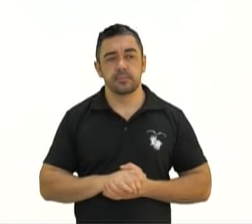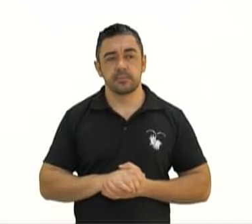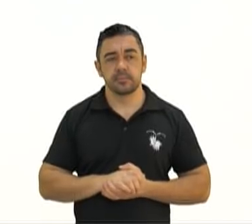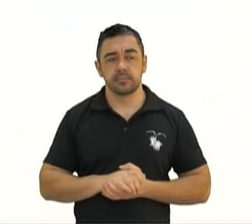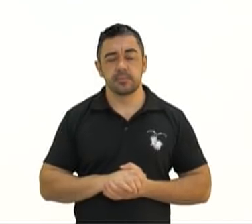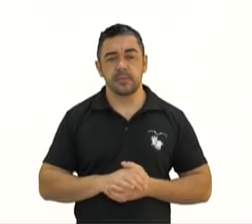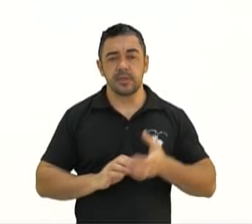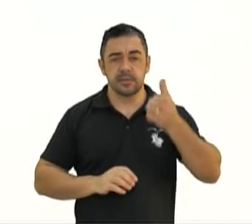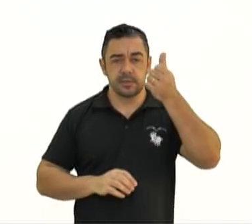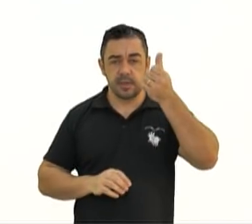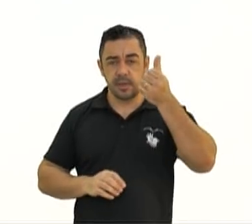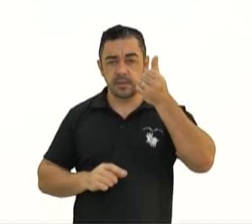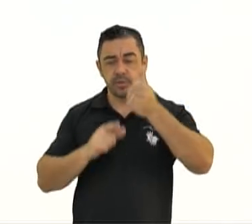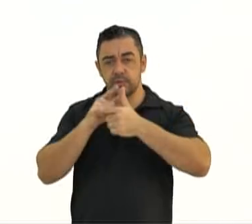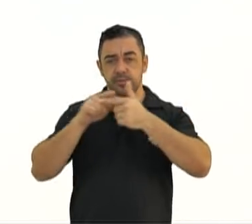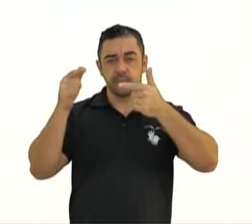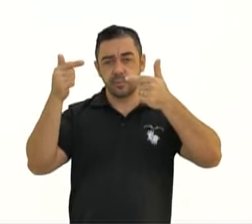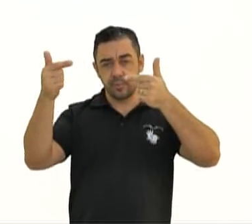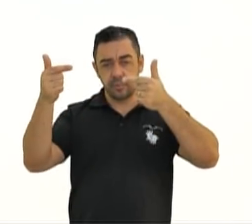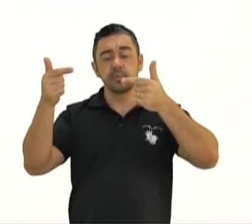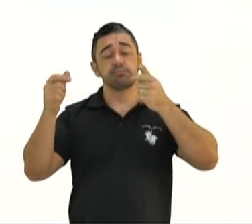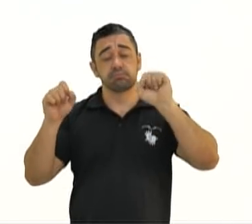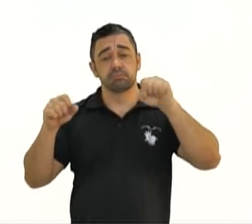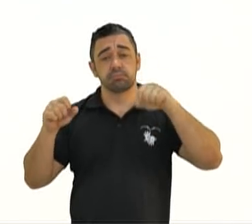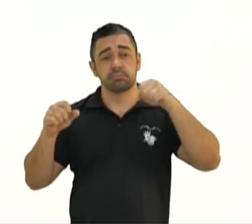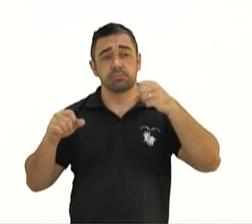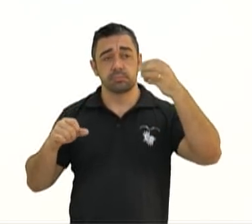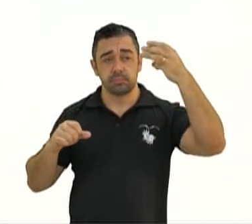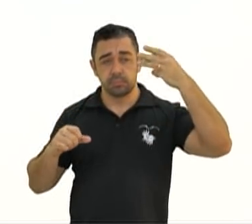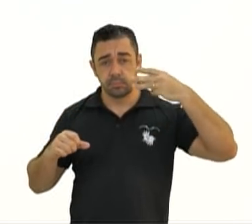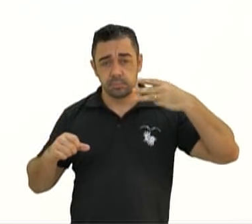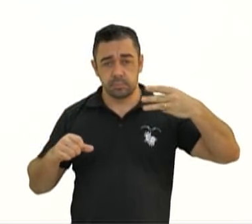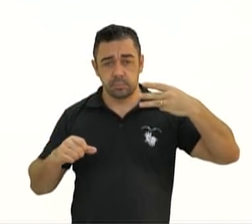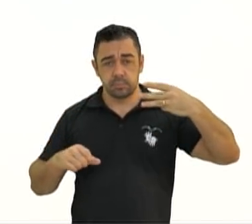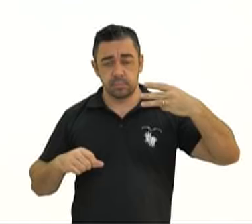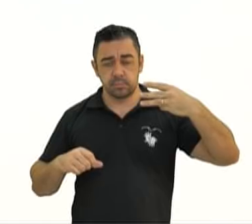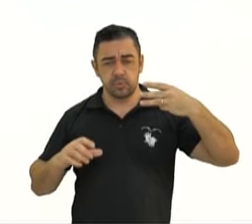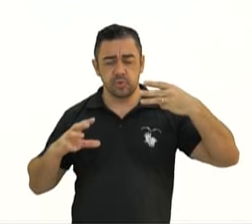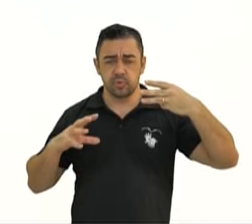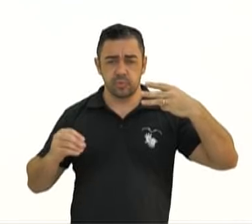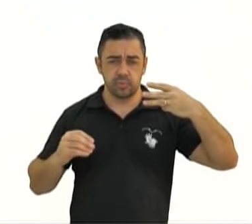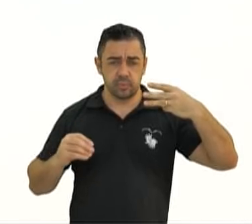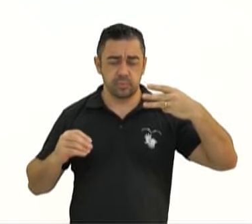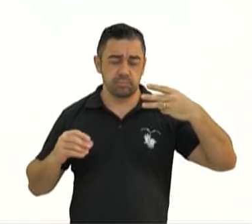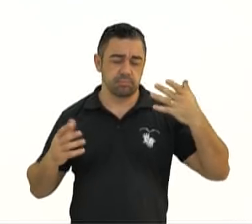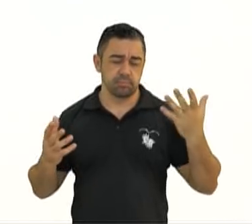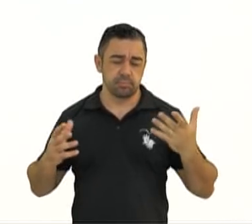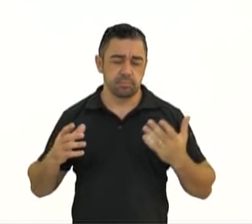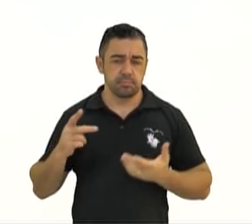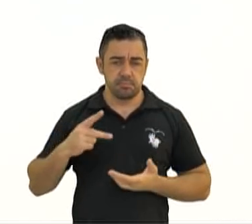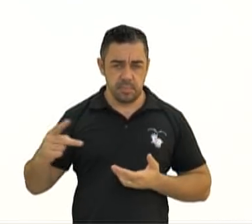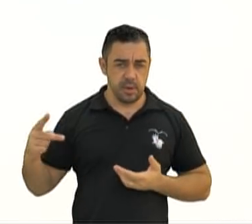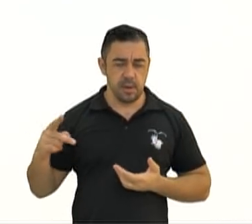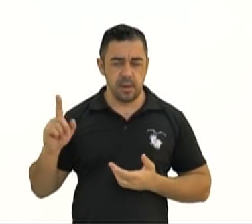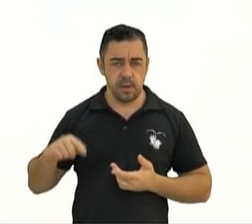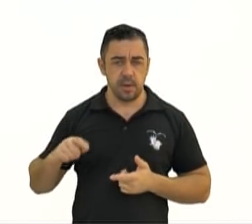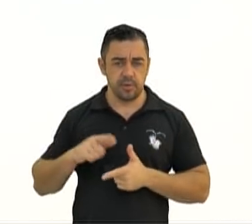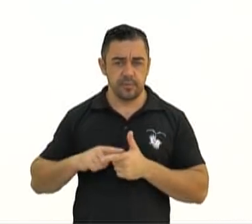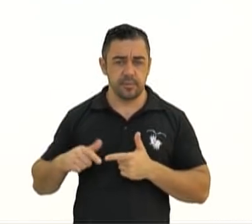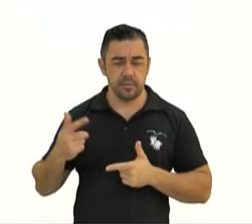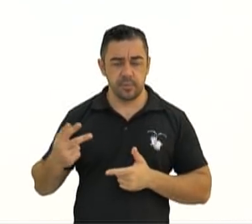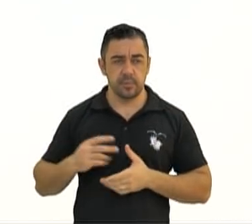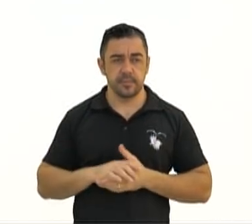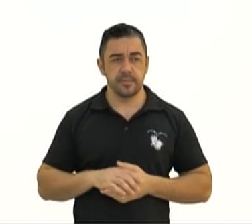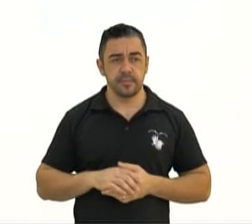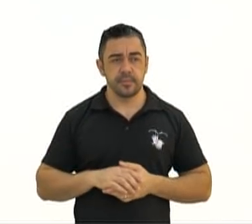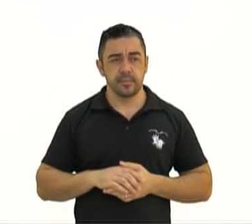lá, 6. O 6 é divisível por 2? Sim. Todo número par é divisível por 2. Então, vai